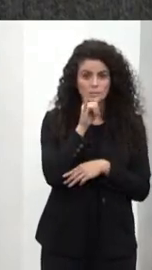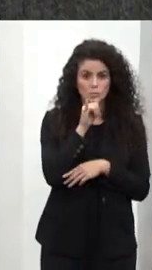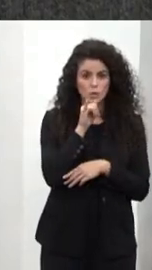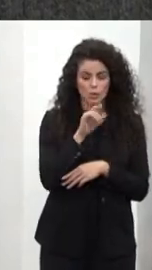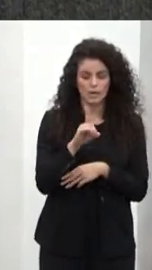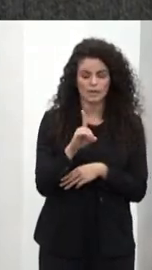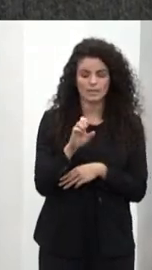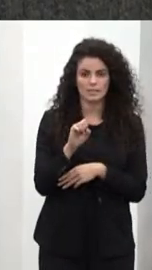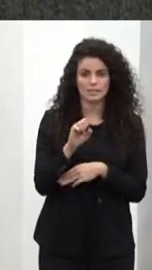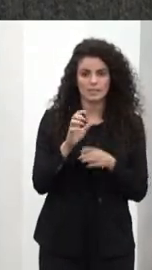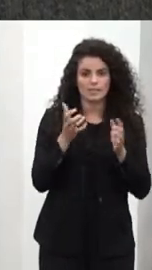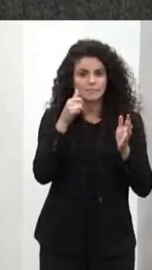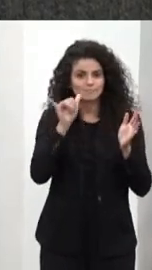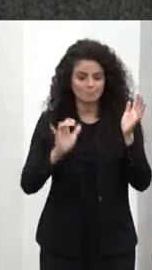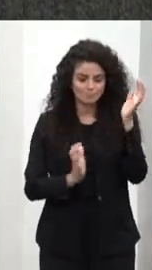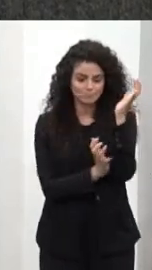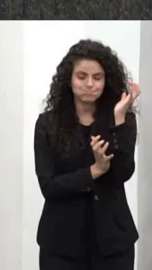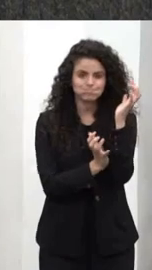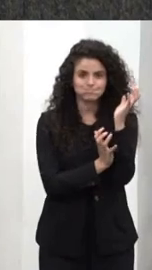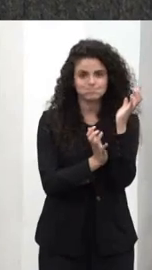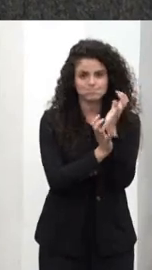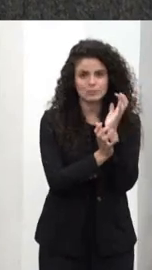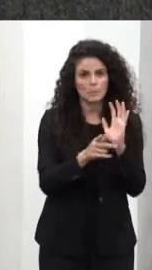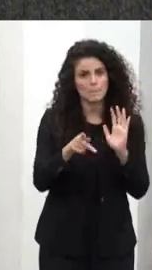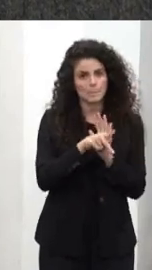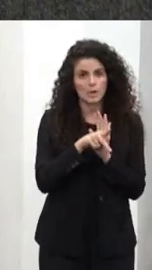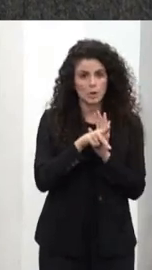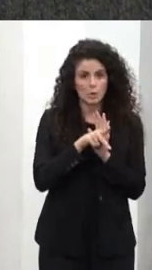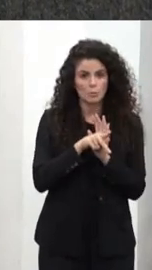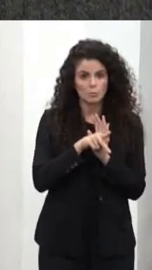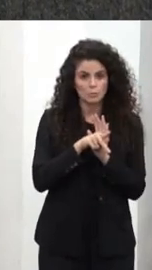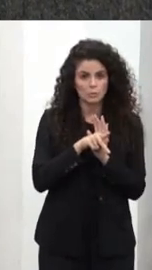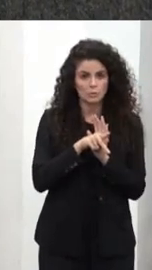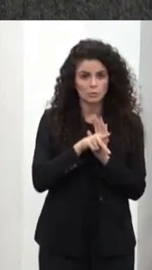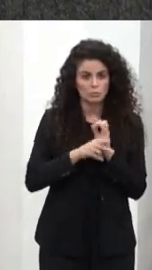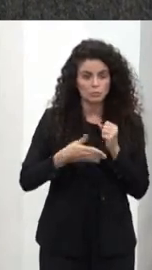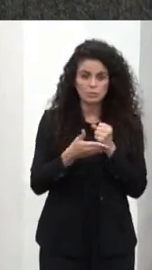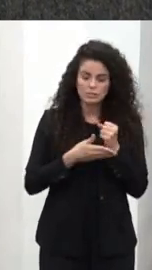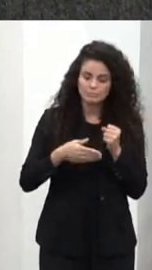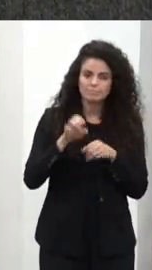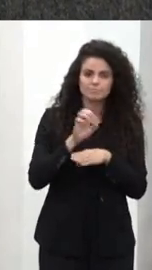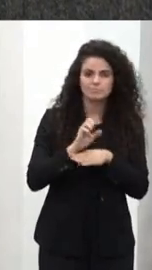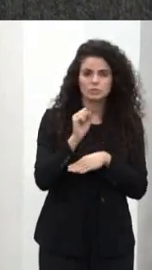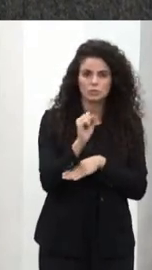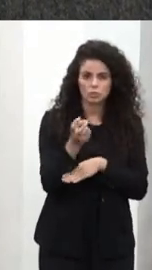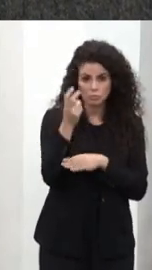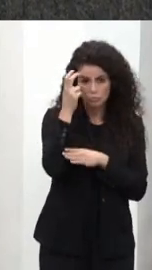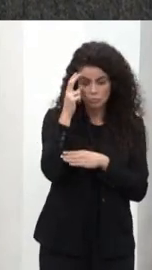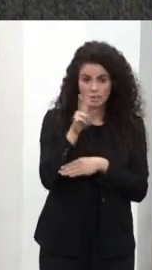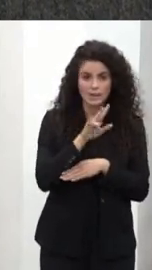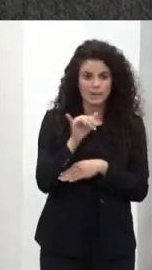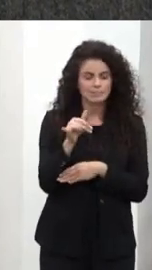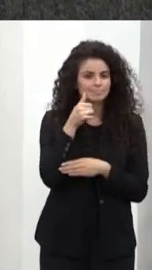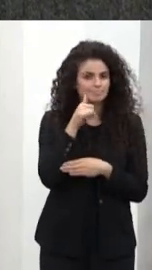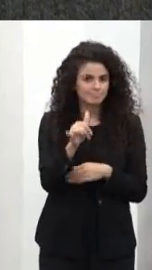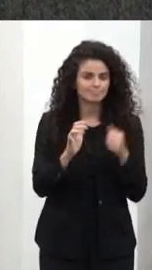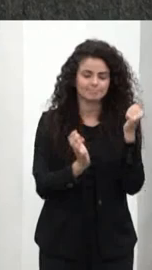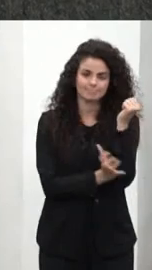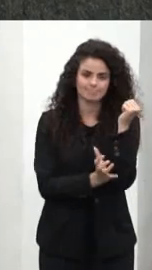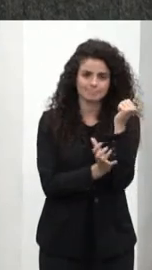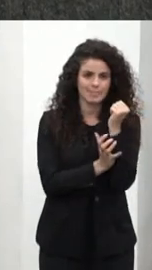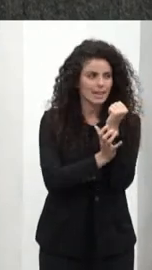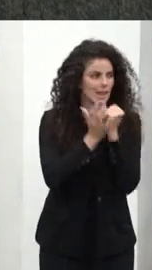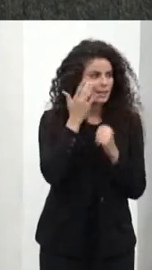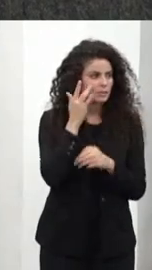é importante a gente lembrar que o fundo estadual de cultura que a gente já tá trabalhando para regulamentar ele vai ajudar a desburocratizar também eu acho que a maior parte das outras perguntas